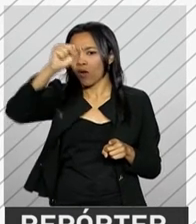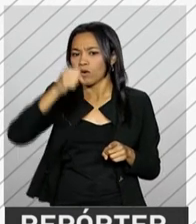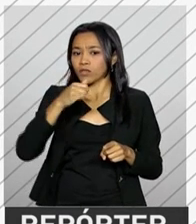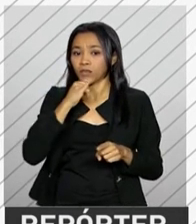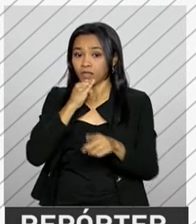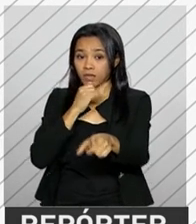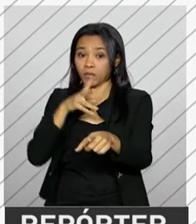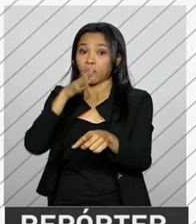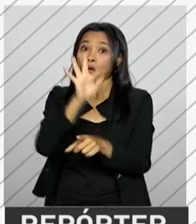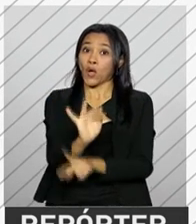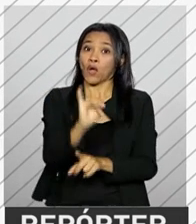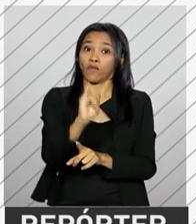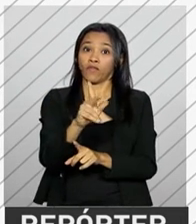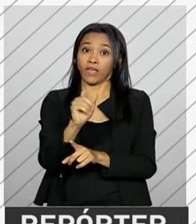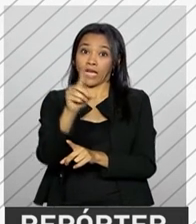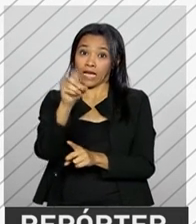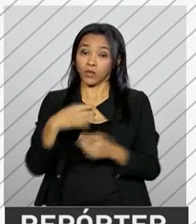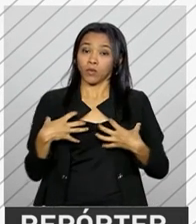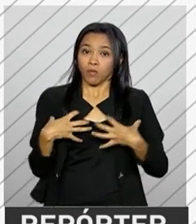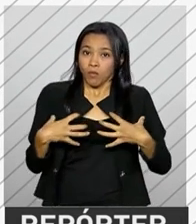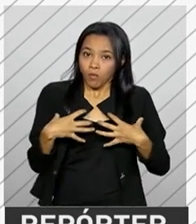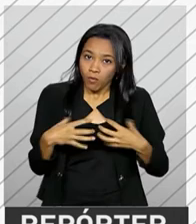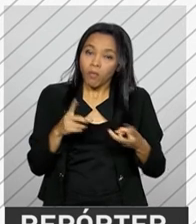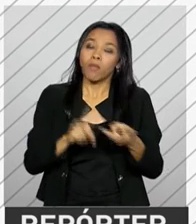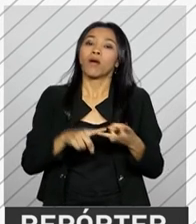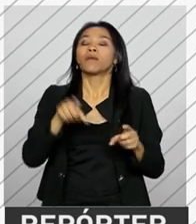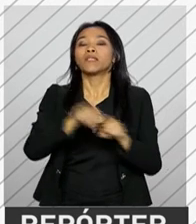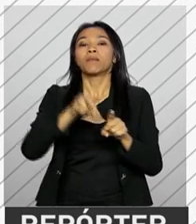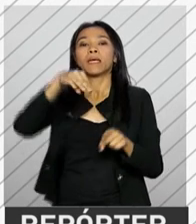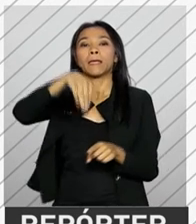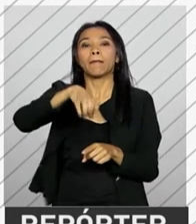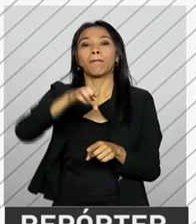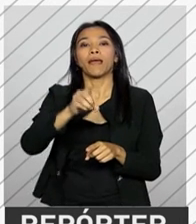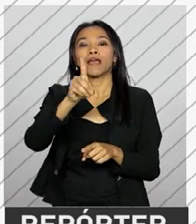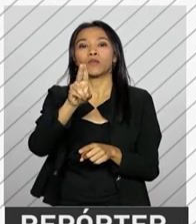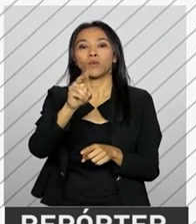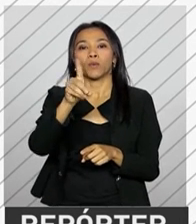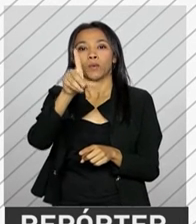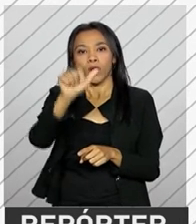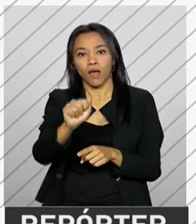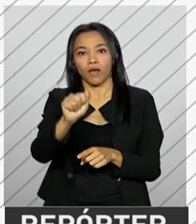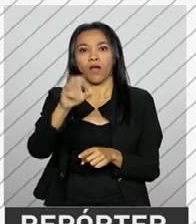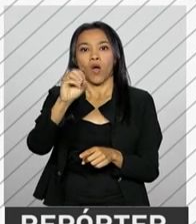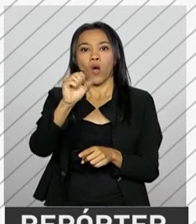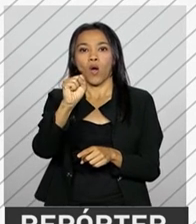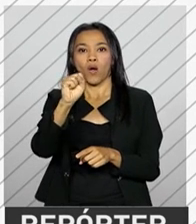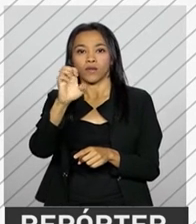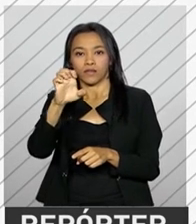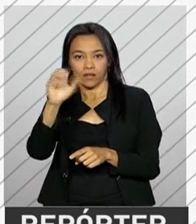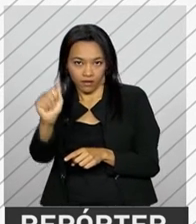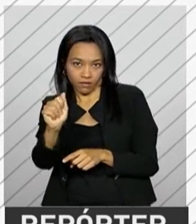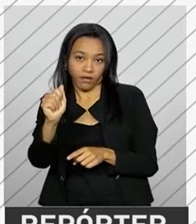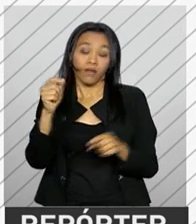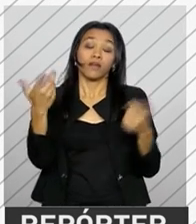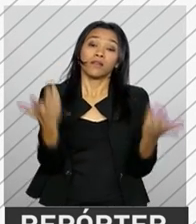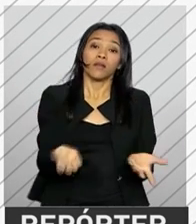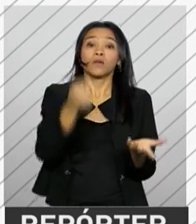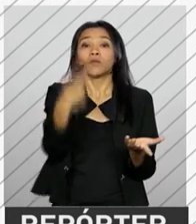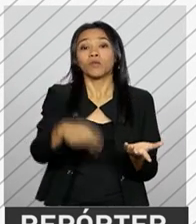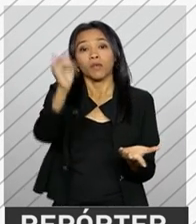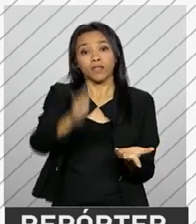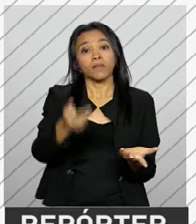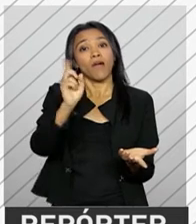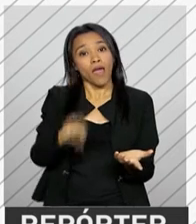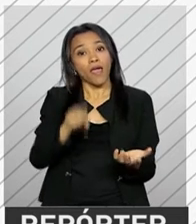fica do pulmão um sim e medula óssea mesmo com aumento de transplantes a meta do brasil é reduzir